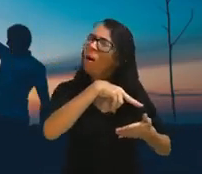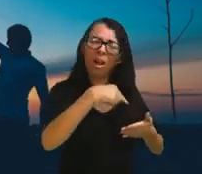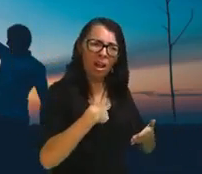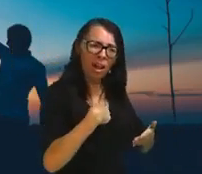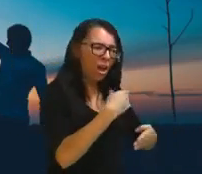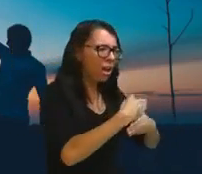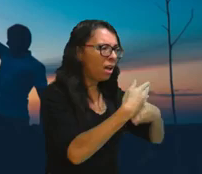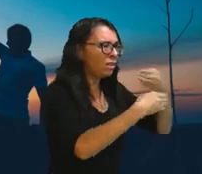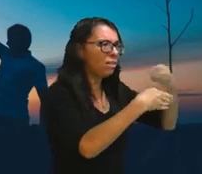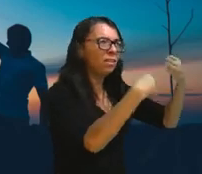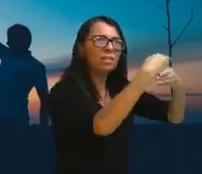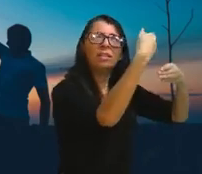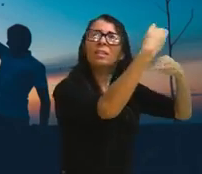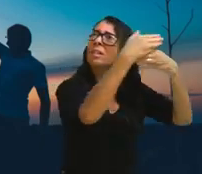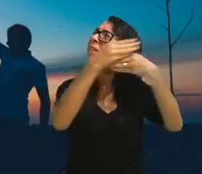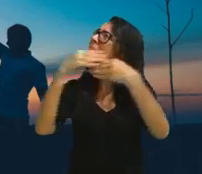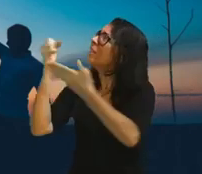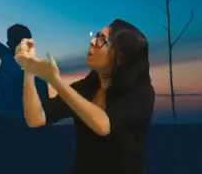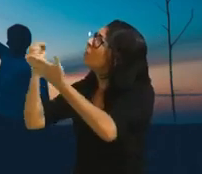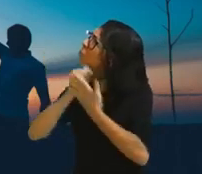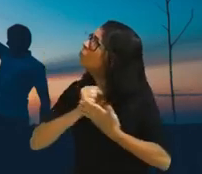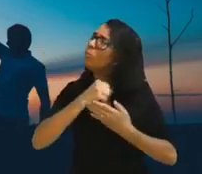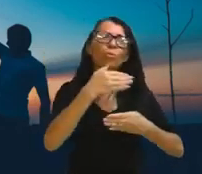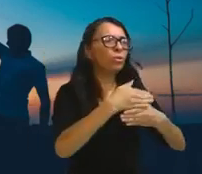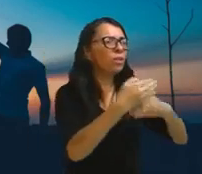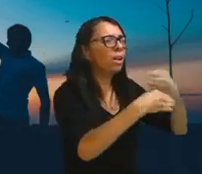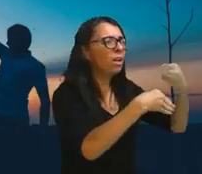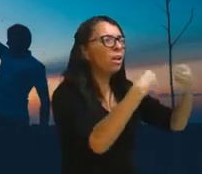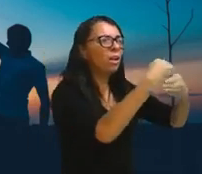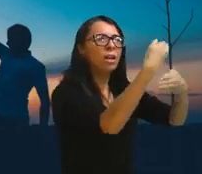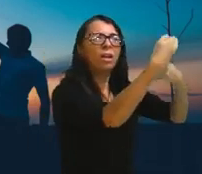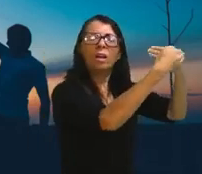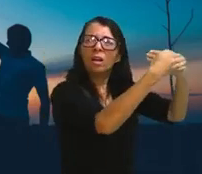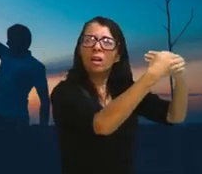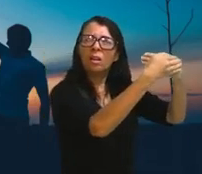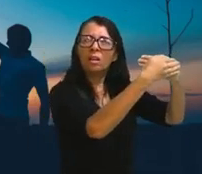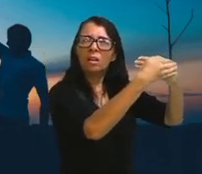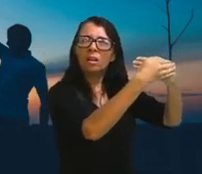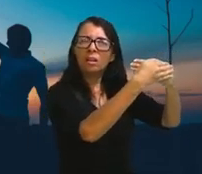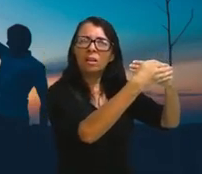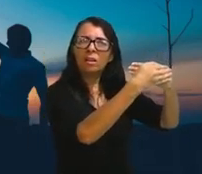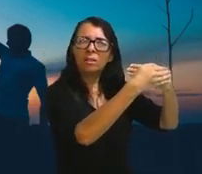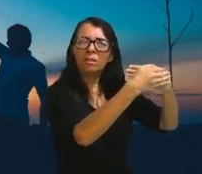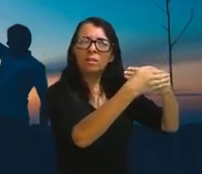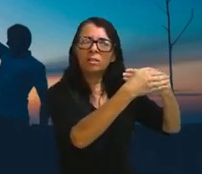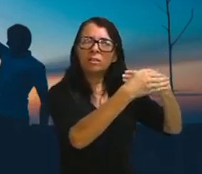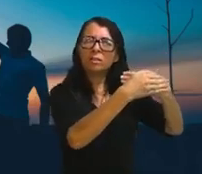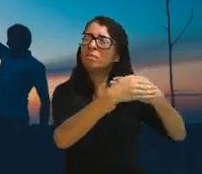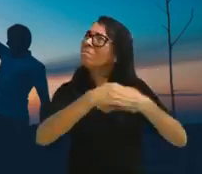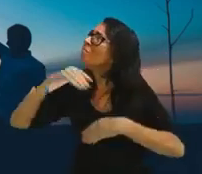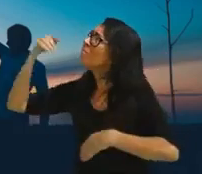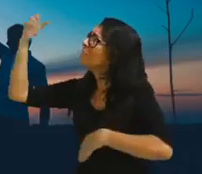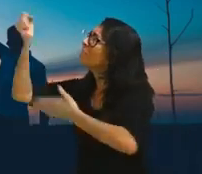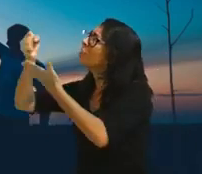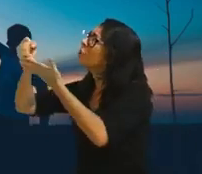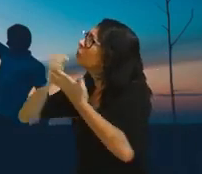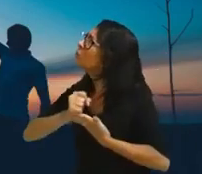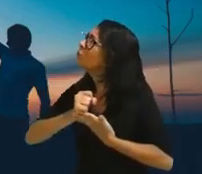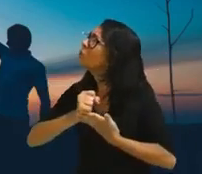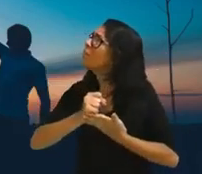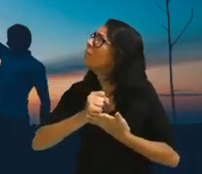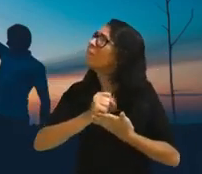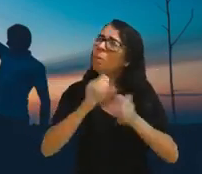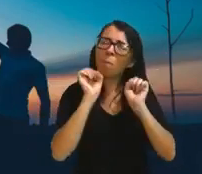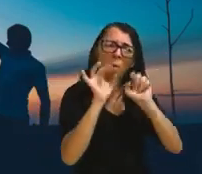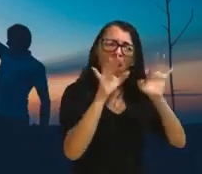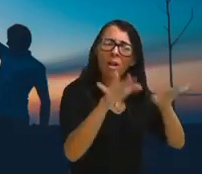suas ideologias, colocaram diante da sua família, ou pelas suas tradições. Permita